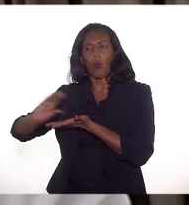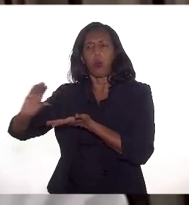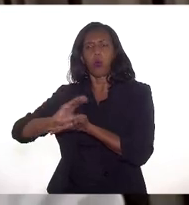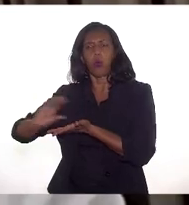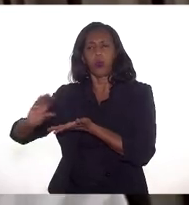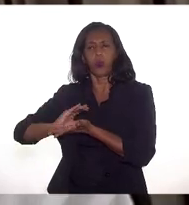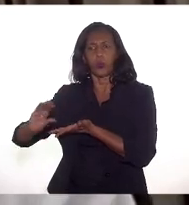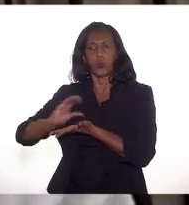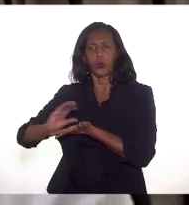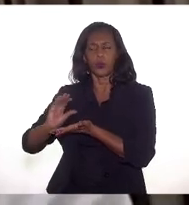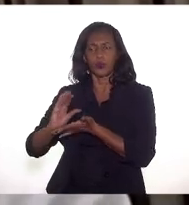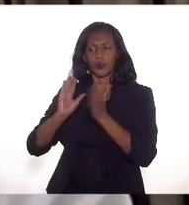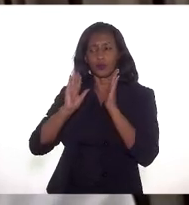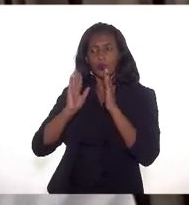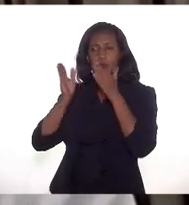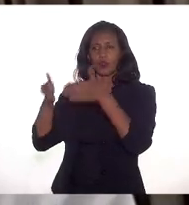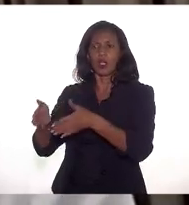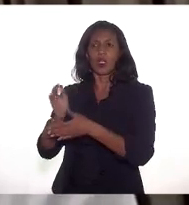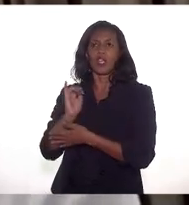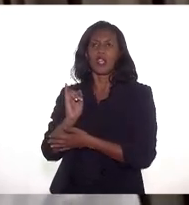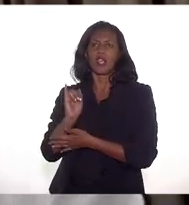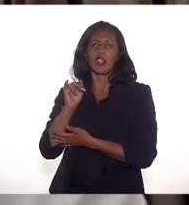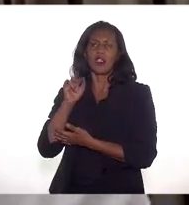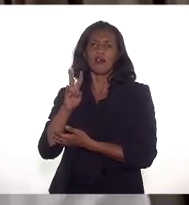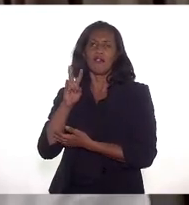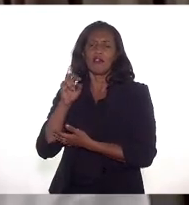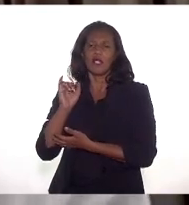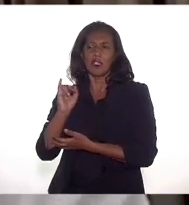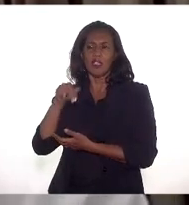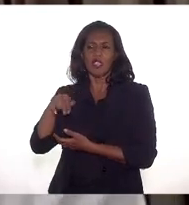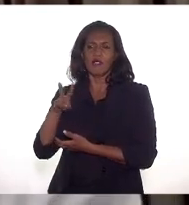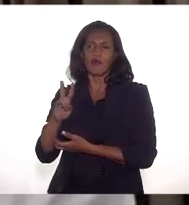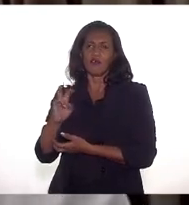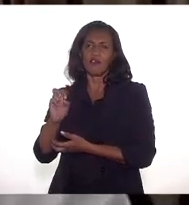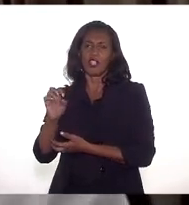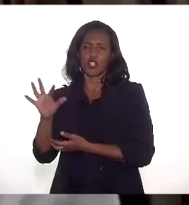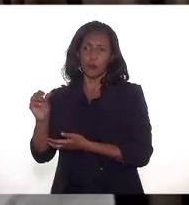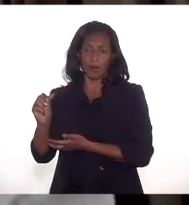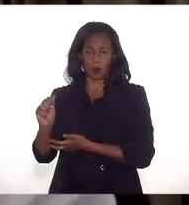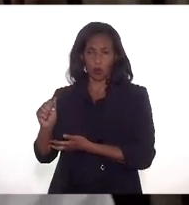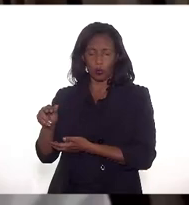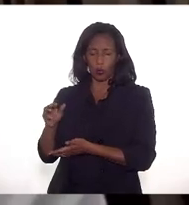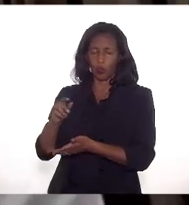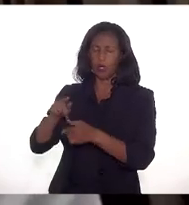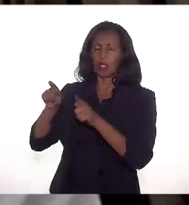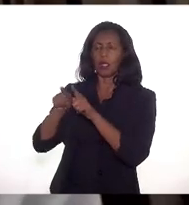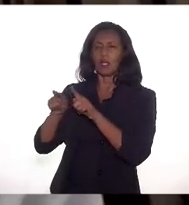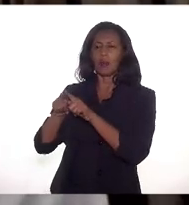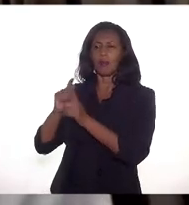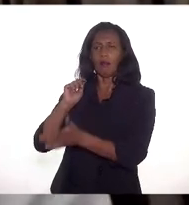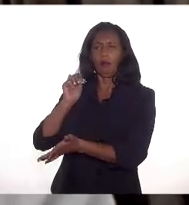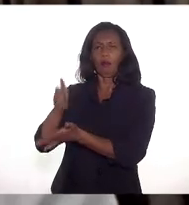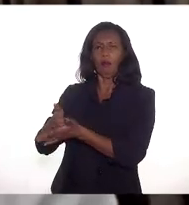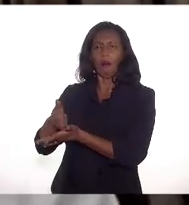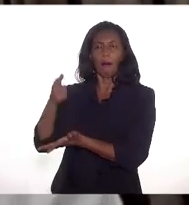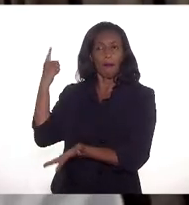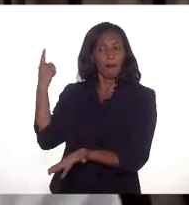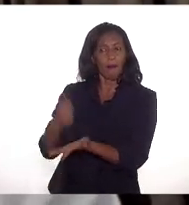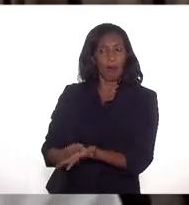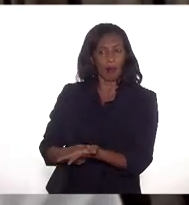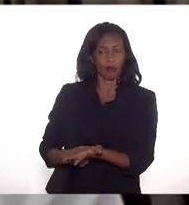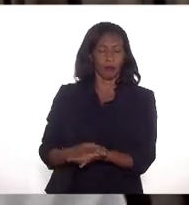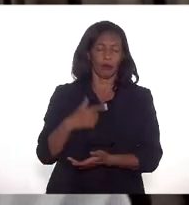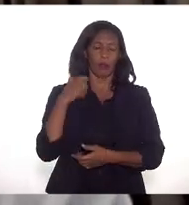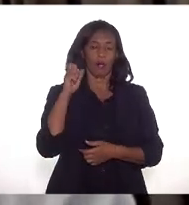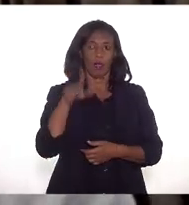serão única e exclusivamente por investimento e para a cobertura dos projetos do pacto. É importante a